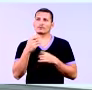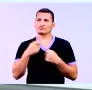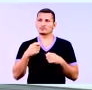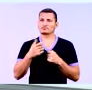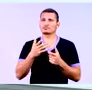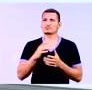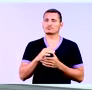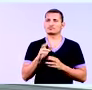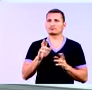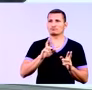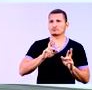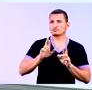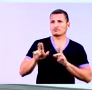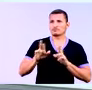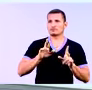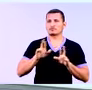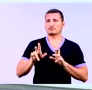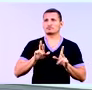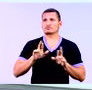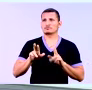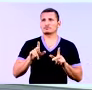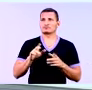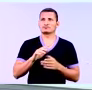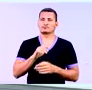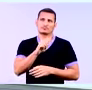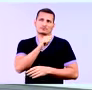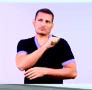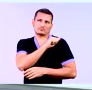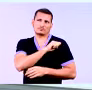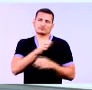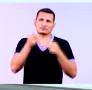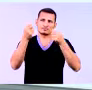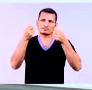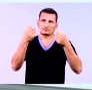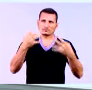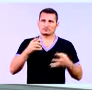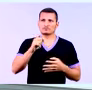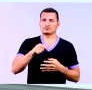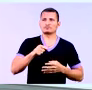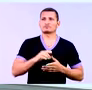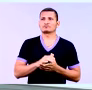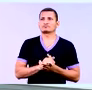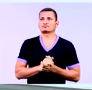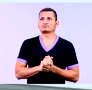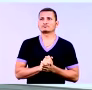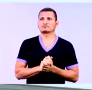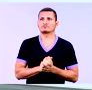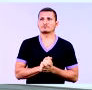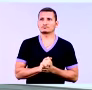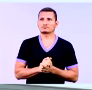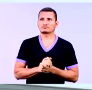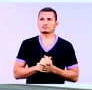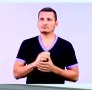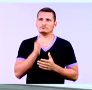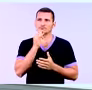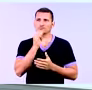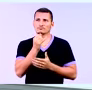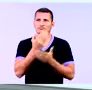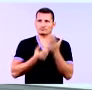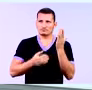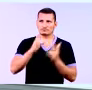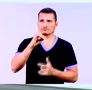tratados de maneira diferente. Talvez o que o aluno tenha colocado é isso, né? Veja, se nós perdemos um disco,